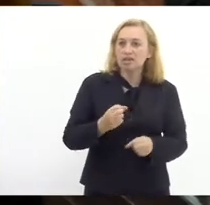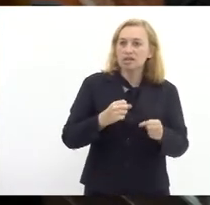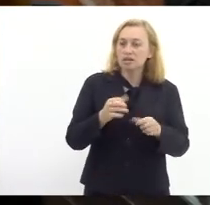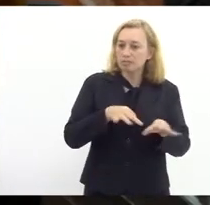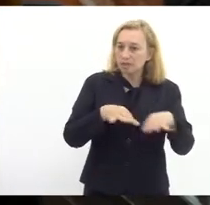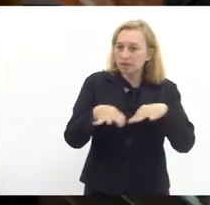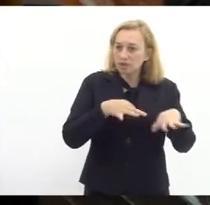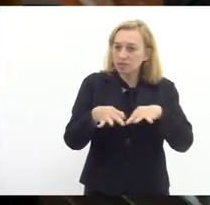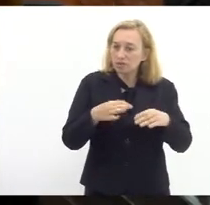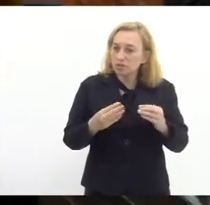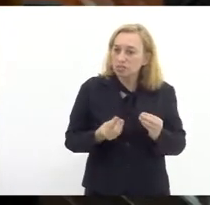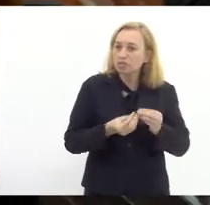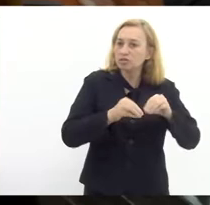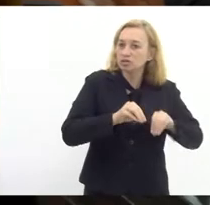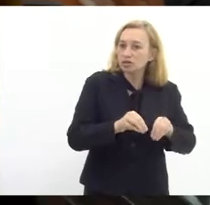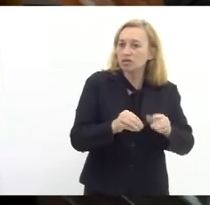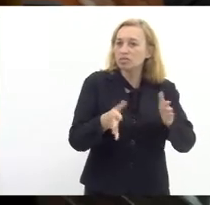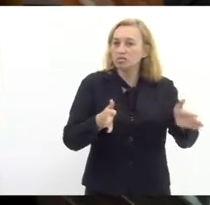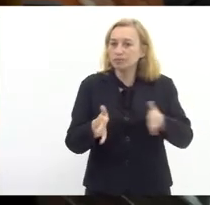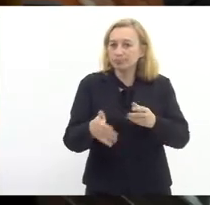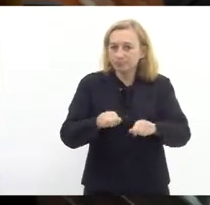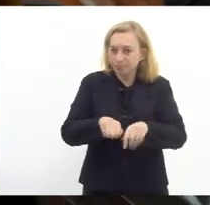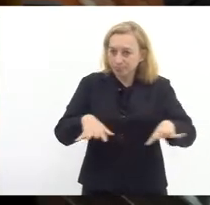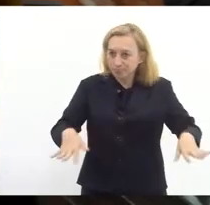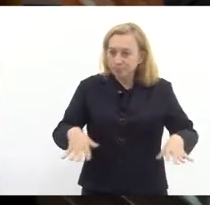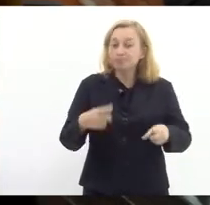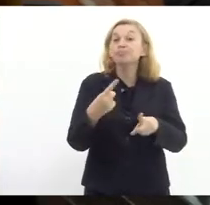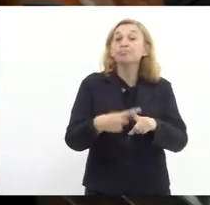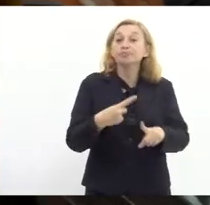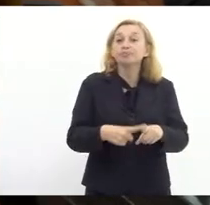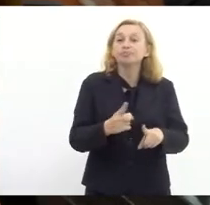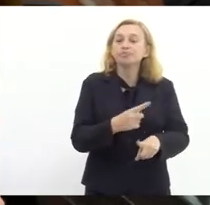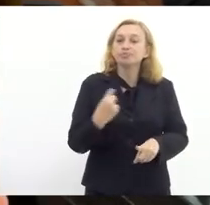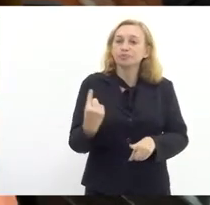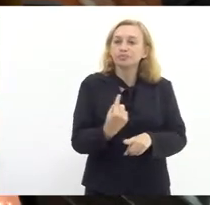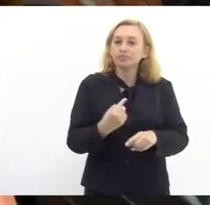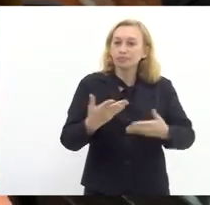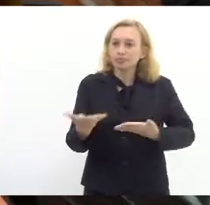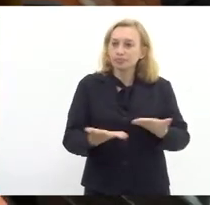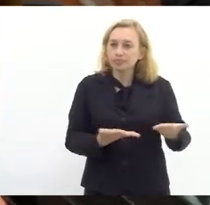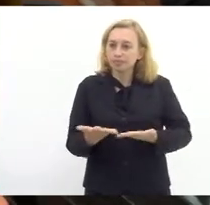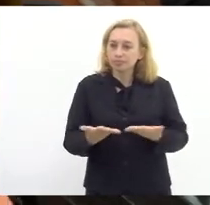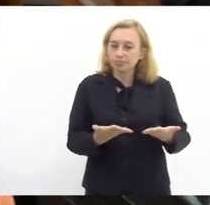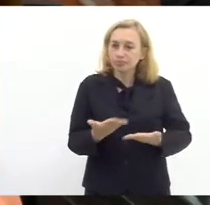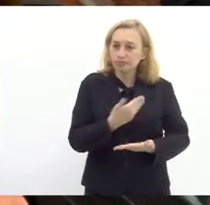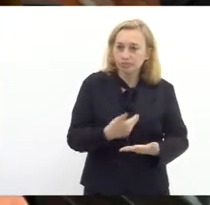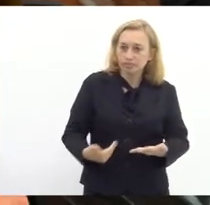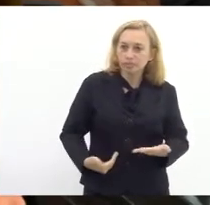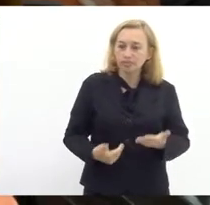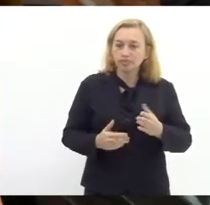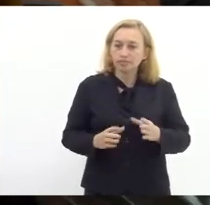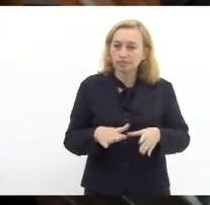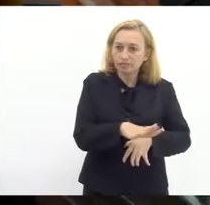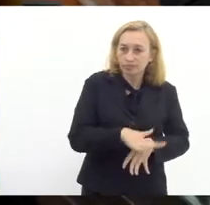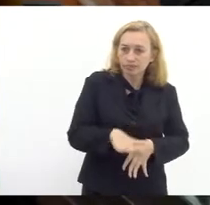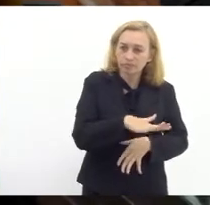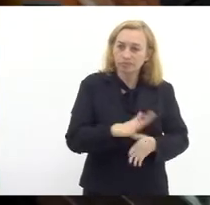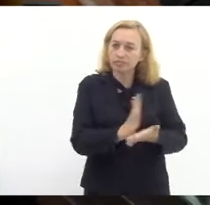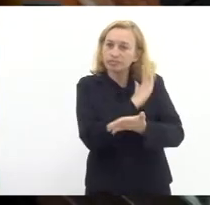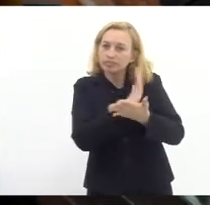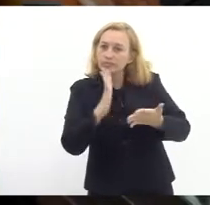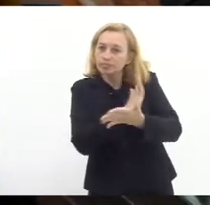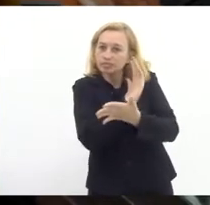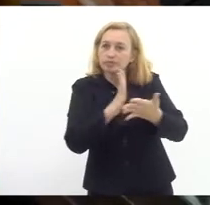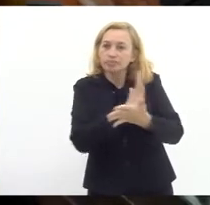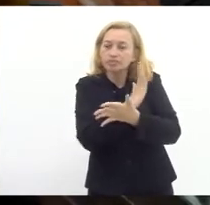foi muito afetado no período da pandemia, porque os nossos servidores de campo e alguns deles que são